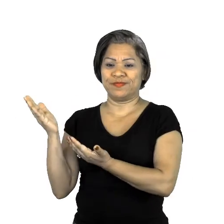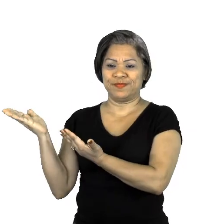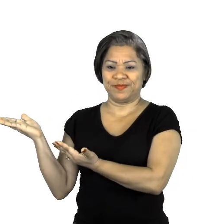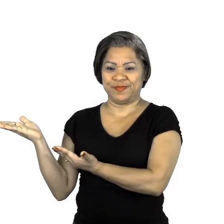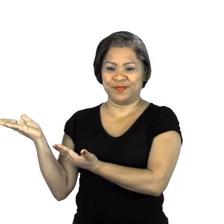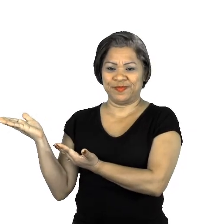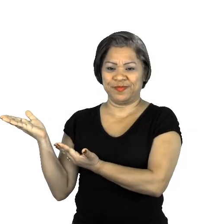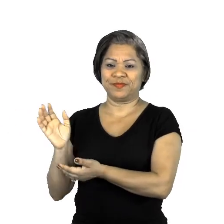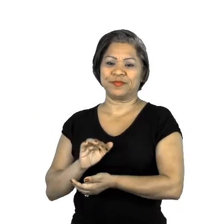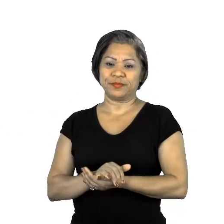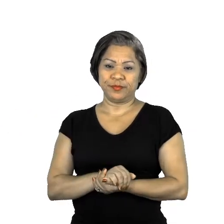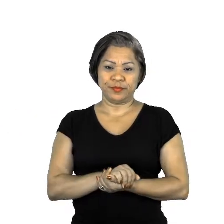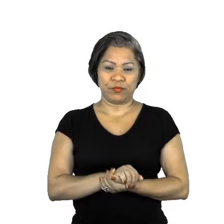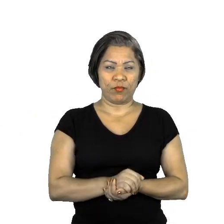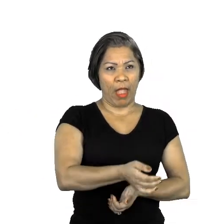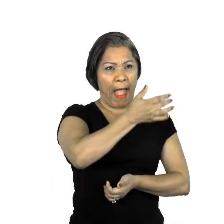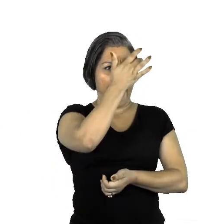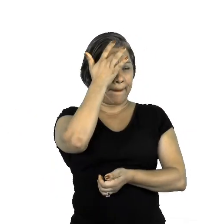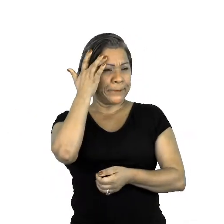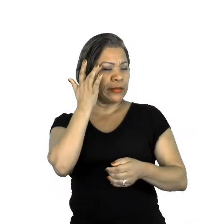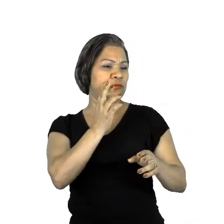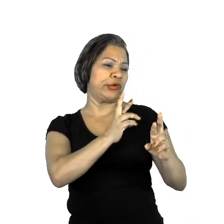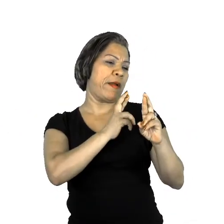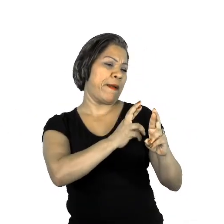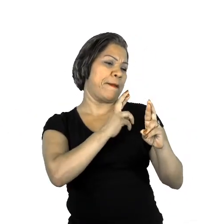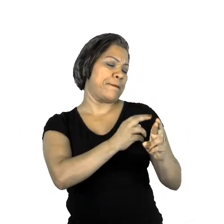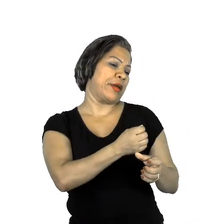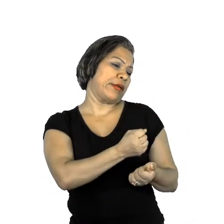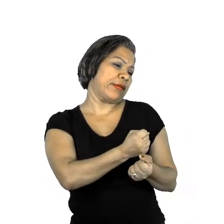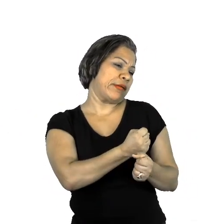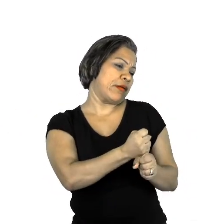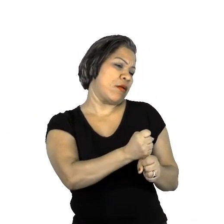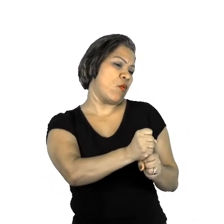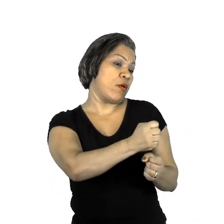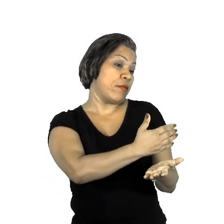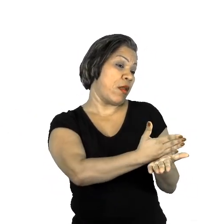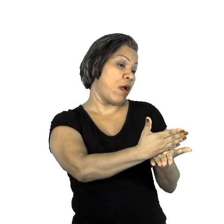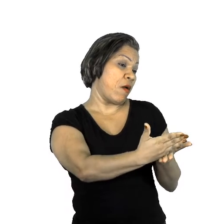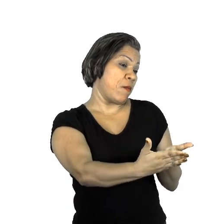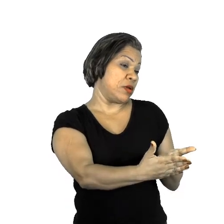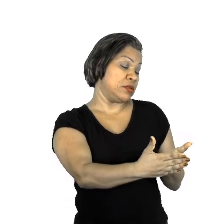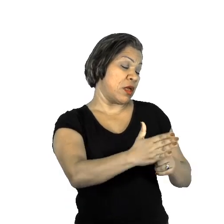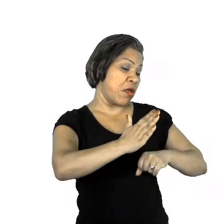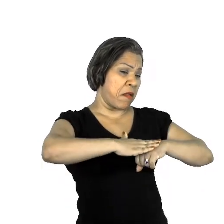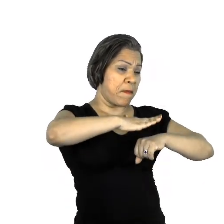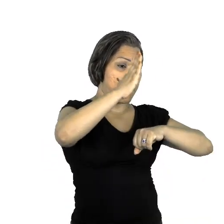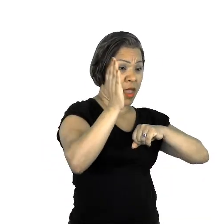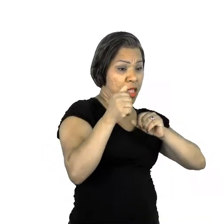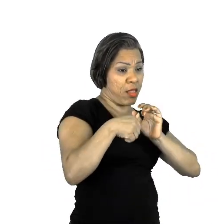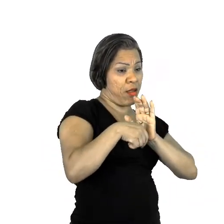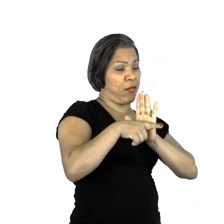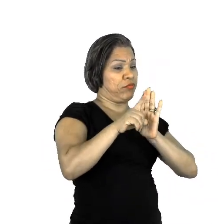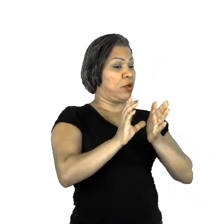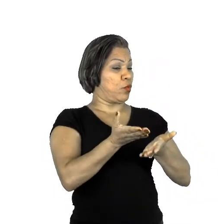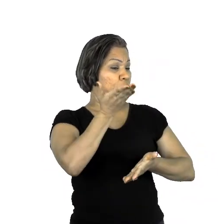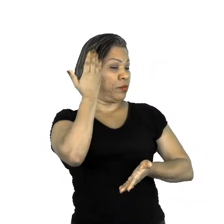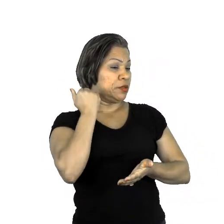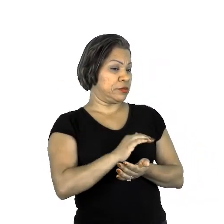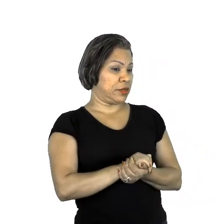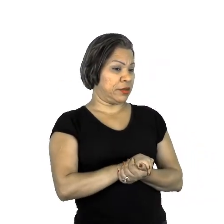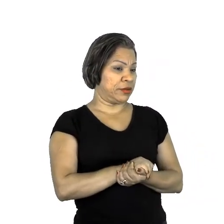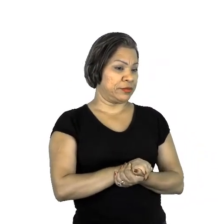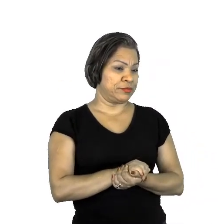As pessoas esperam que o ano que está começando seja melhor que o anterior. Aposto que o ano que está